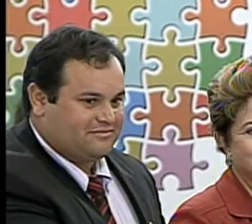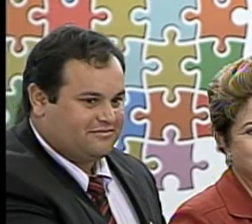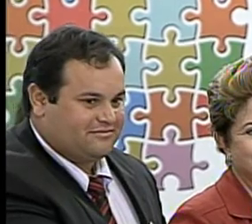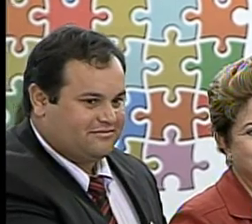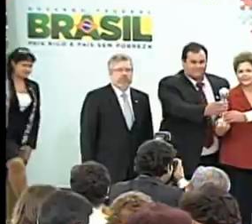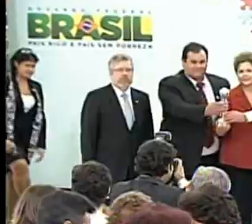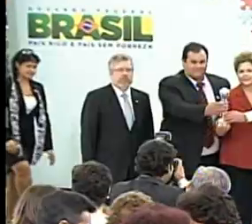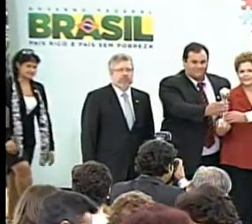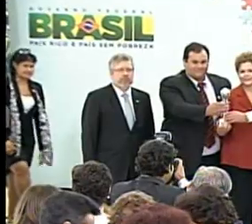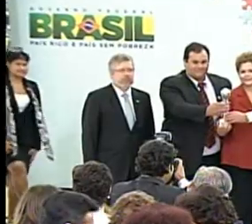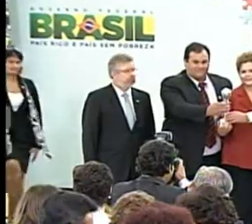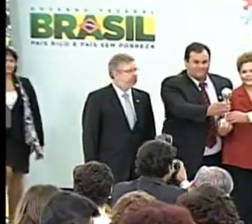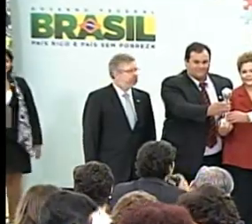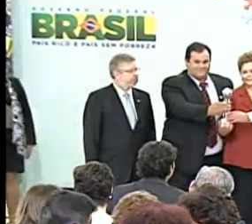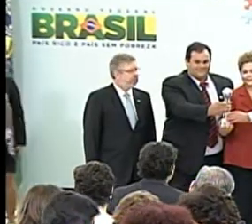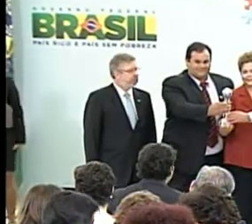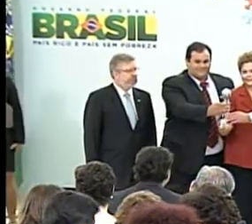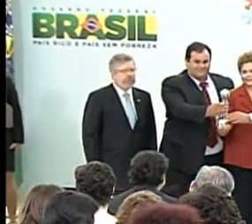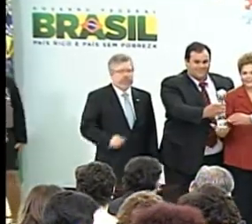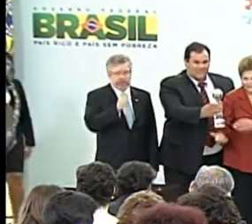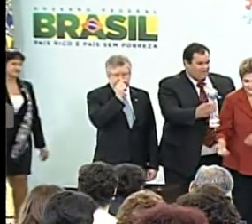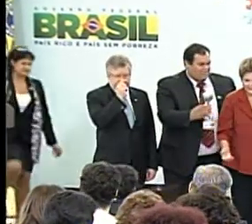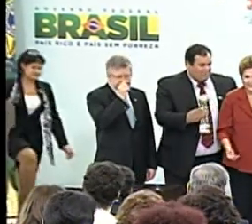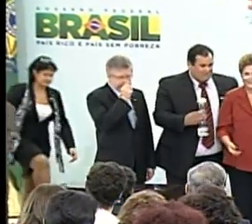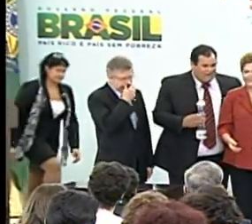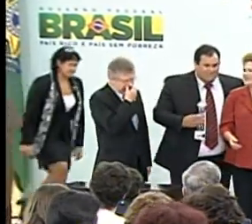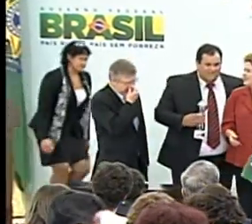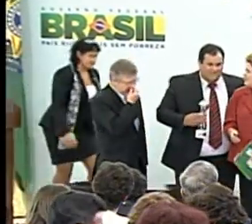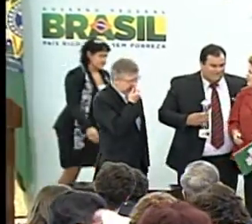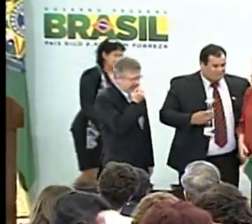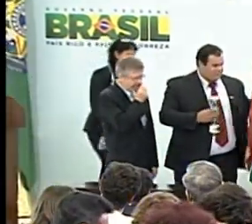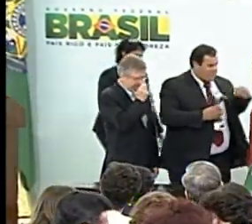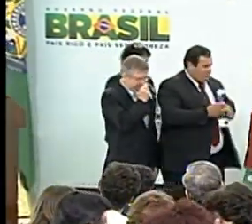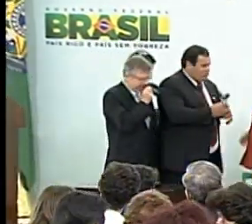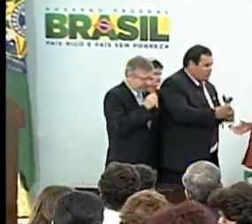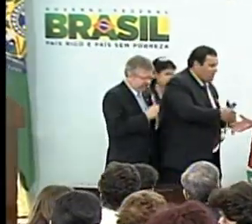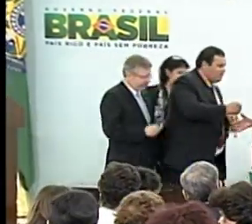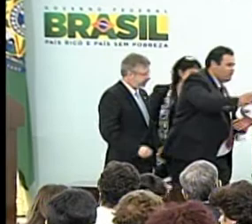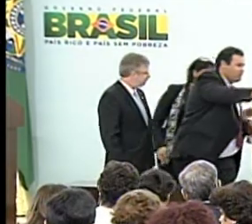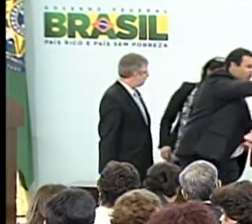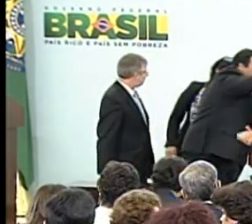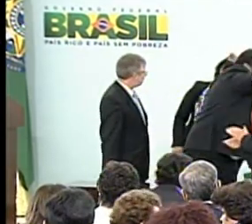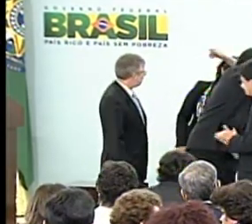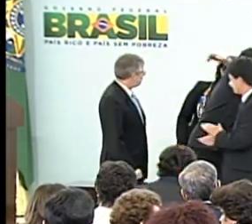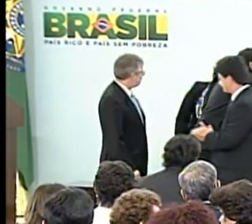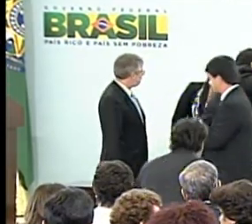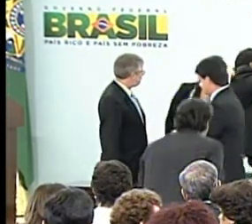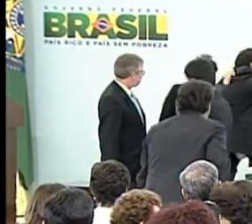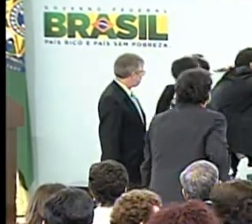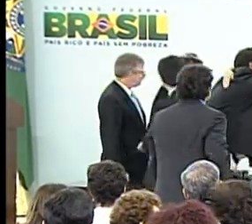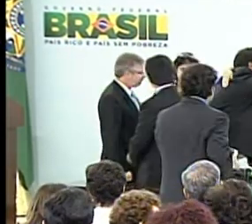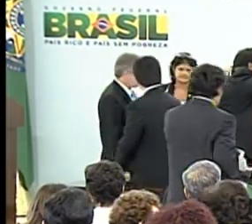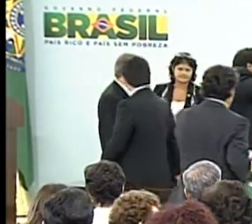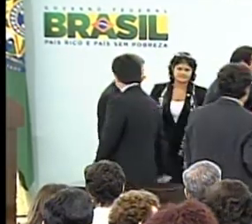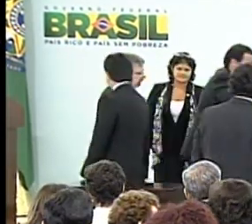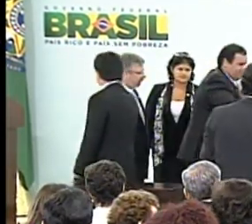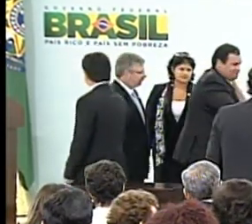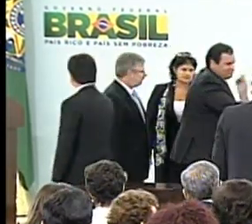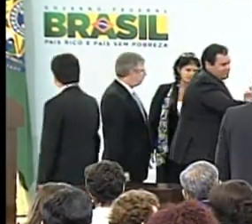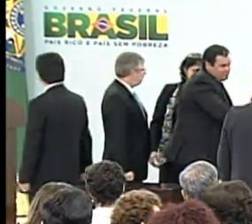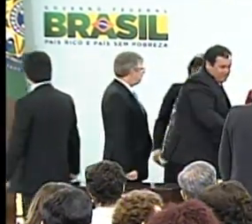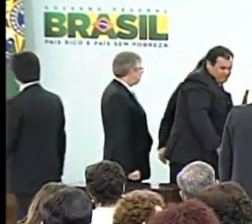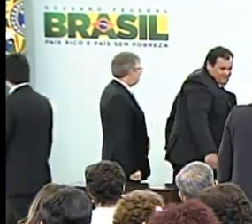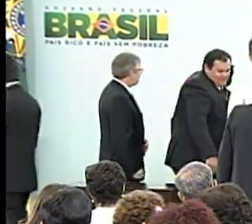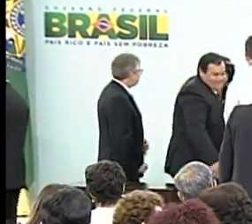9 iniciativas foram do Objetivo 2 de desenvolvimento do milênio que é a educação básica de qualidade